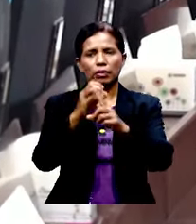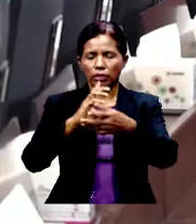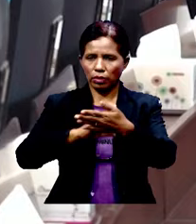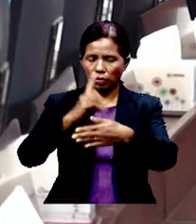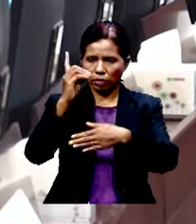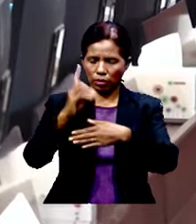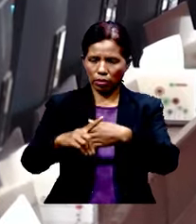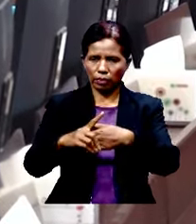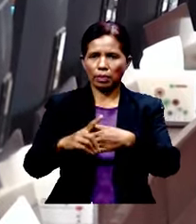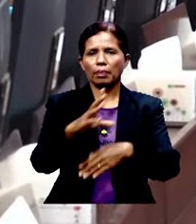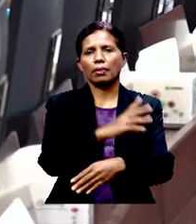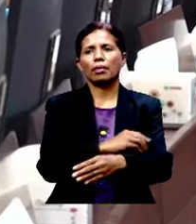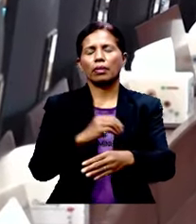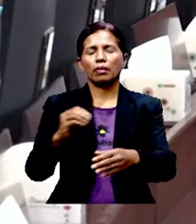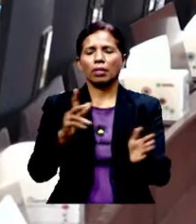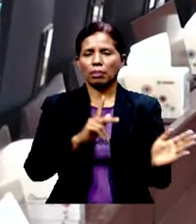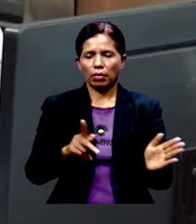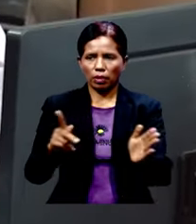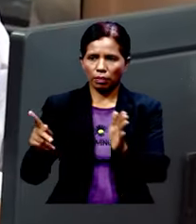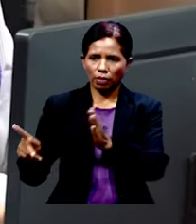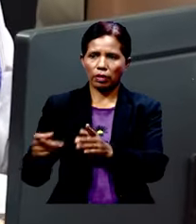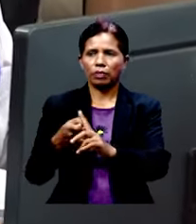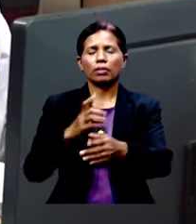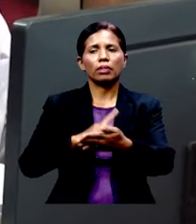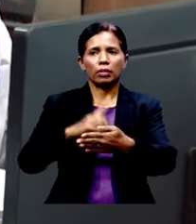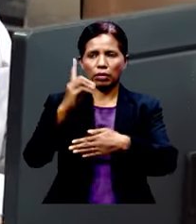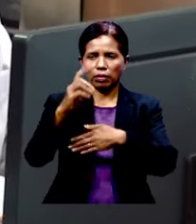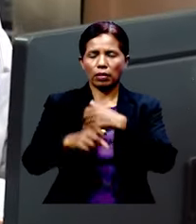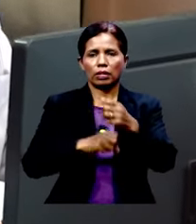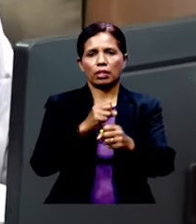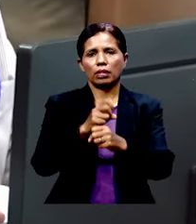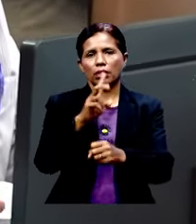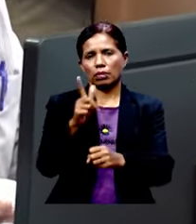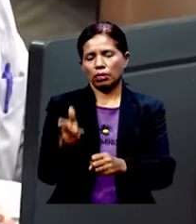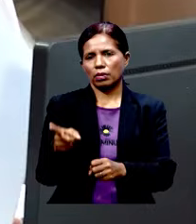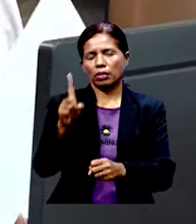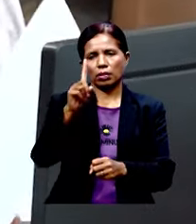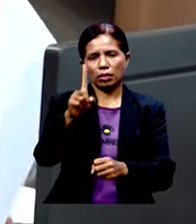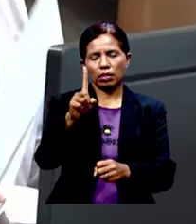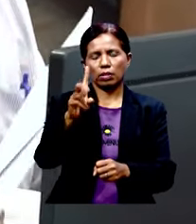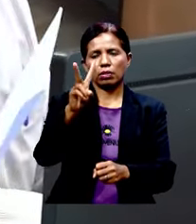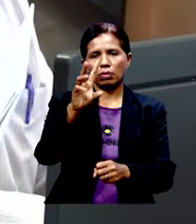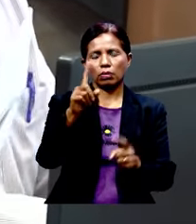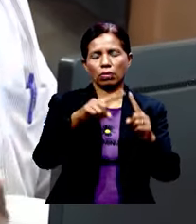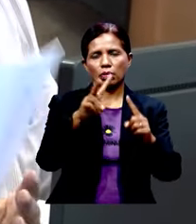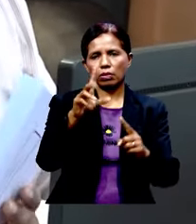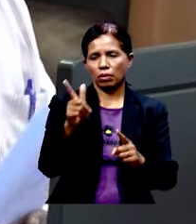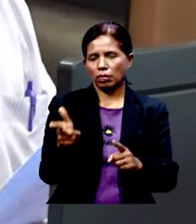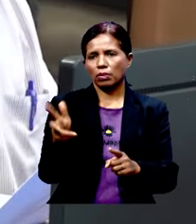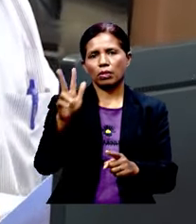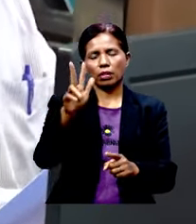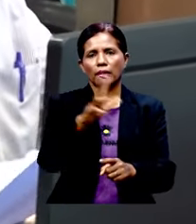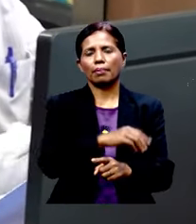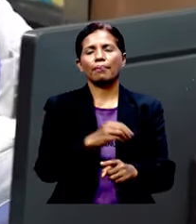desenvolvimento sustentável, no plano estratégico de desenvolvimento Tinarihunduasan Lorecinida, Torihunduatolo Nulunian. Diploma